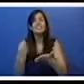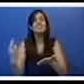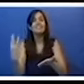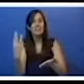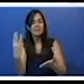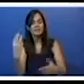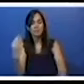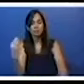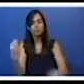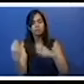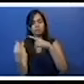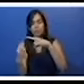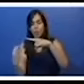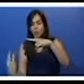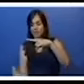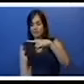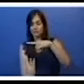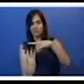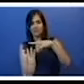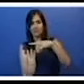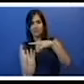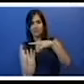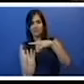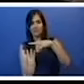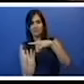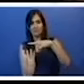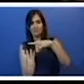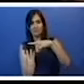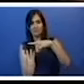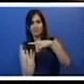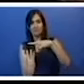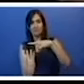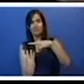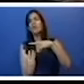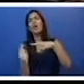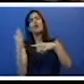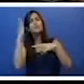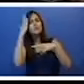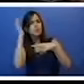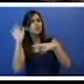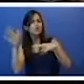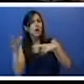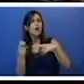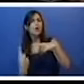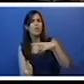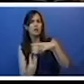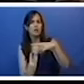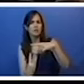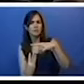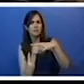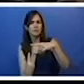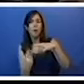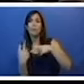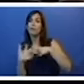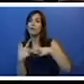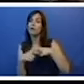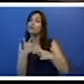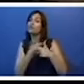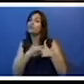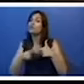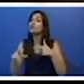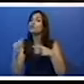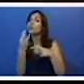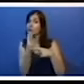partes Então como que eu vou fazer a representação fracionária eu sei que embaixo vai três Professora porque dividiu por